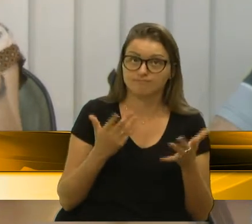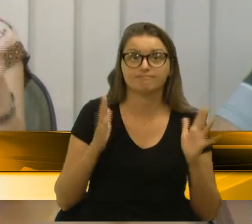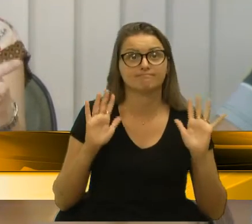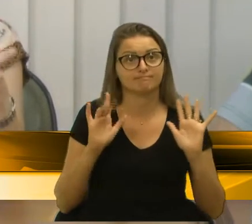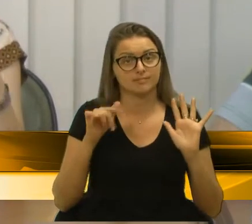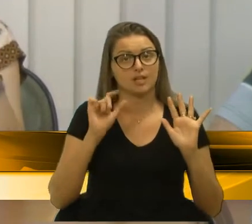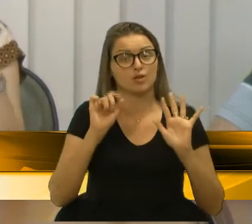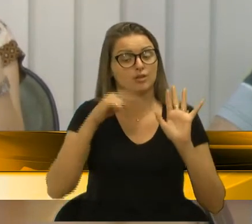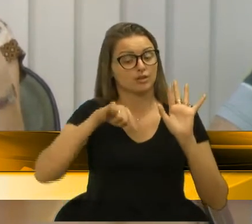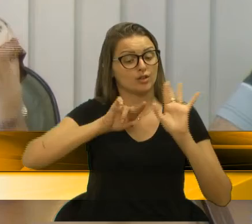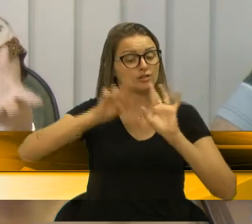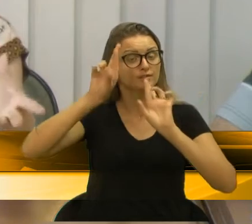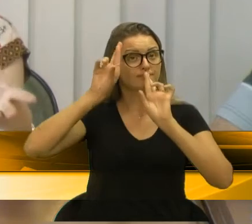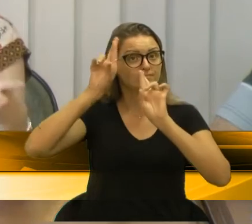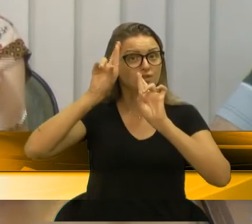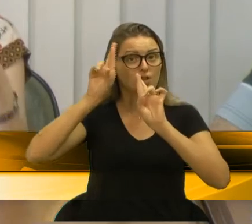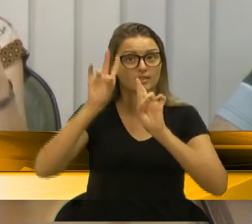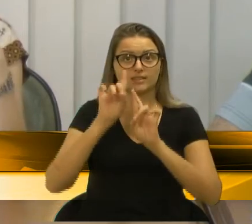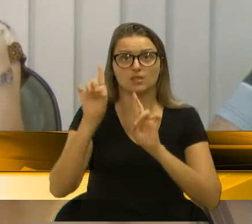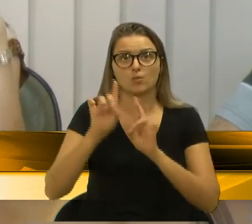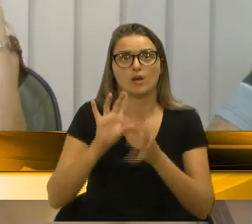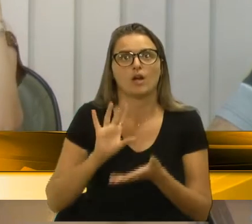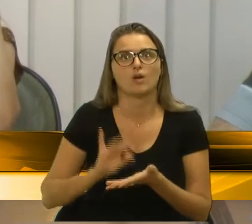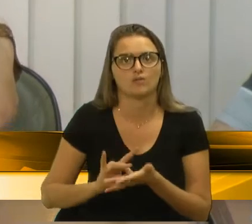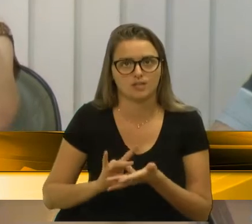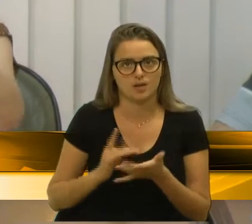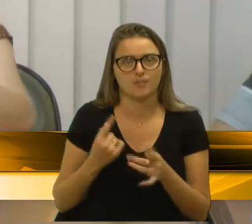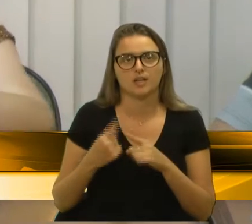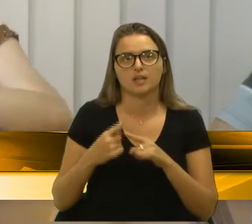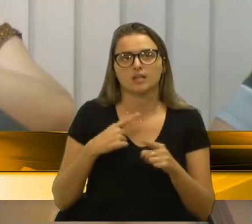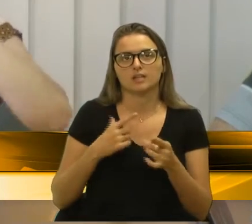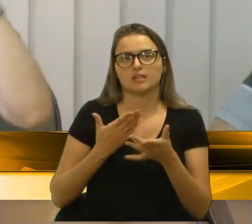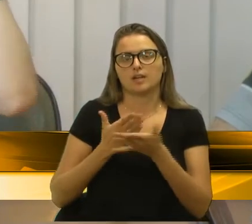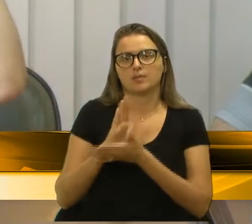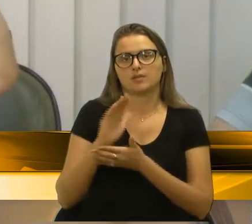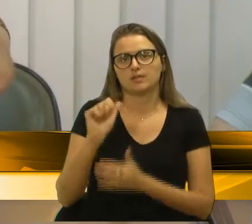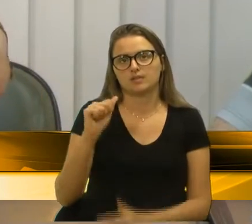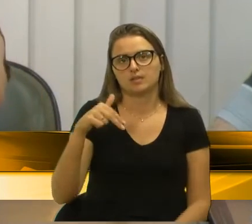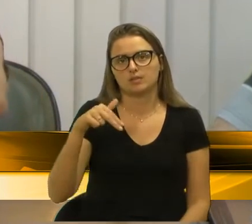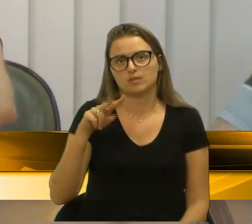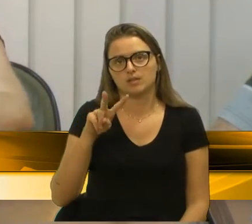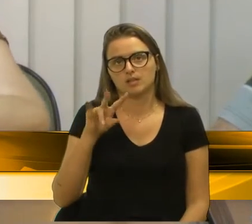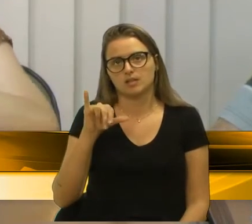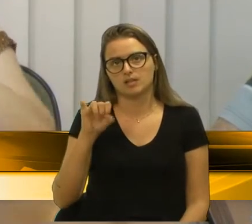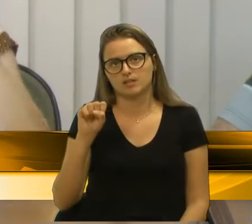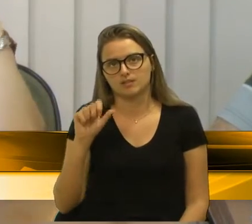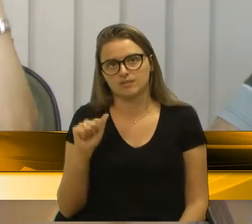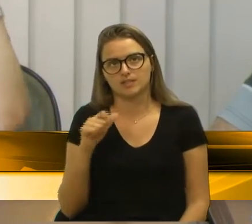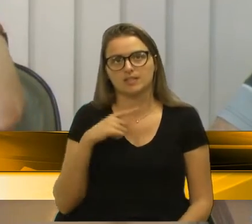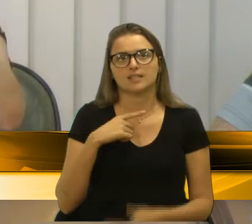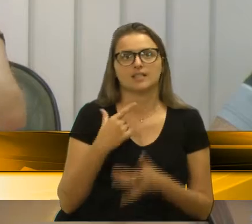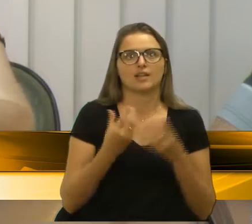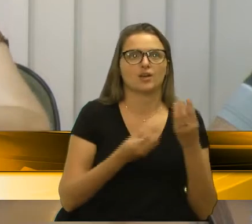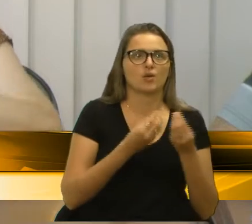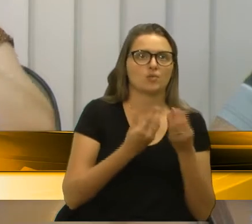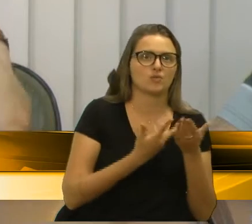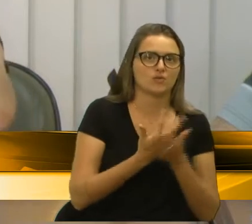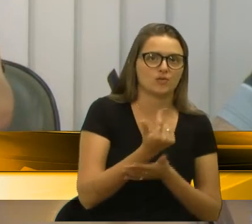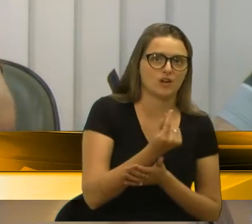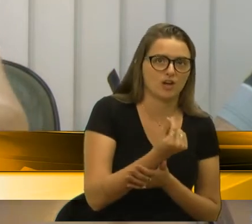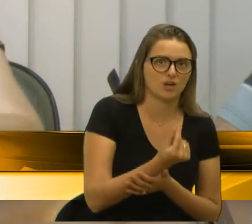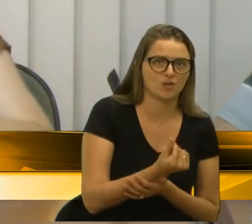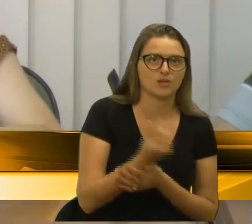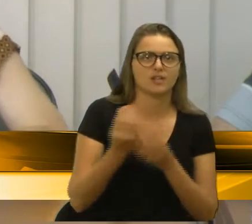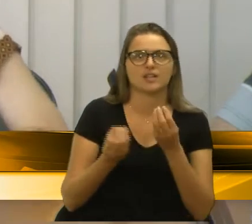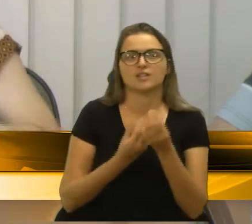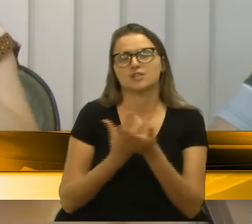gente espera, não garantimos. Porque aí tem a questão da aprovação da Anvisa, tem a questão de acesso à medicação, de custo de medicação, de compra